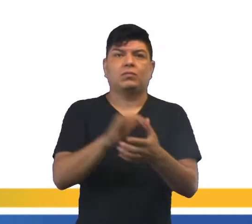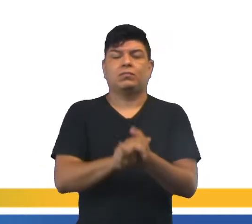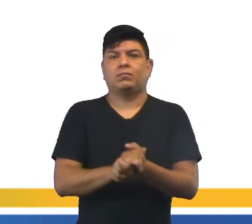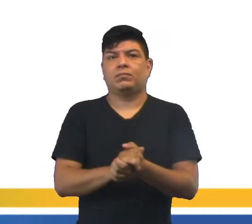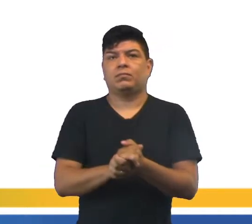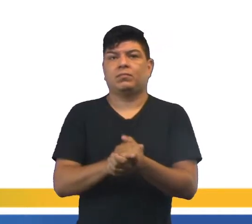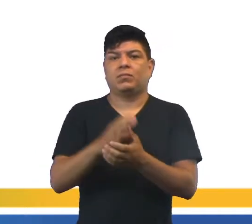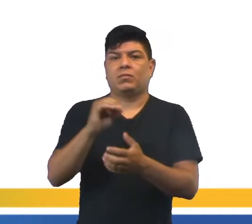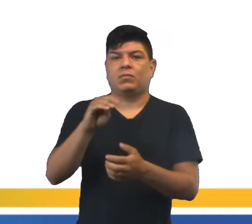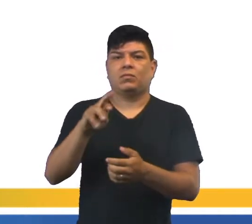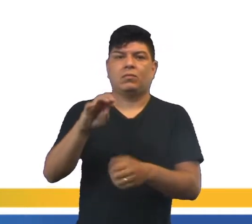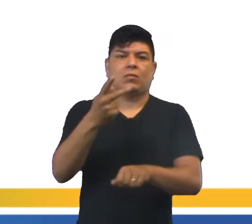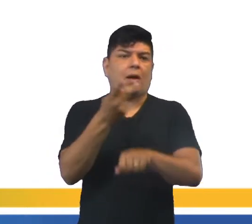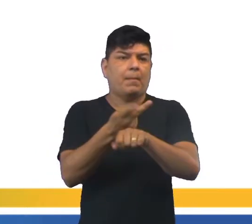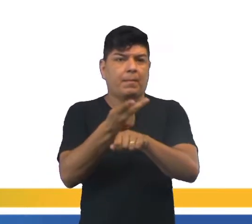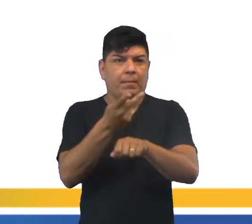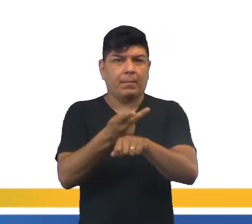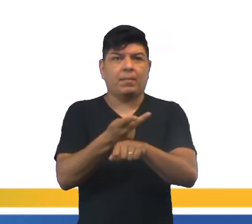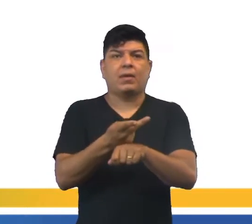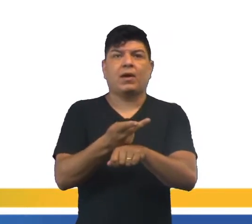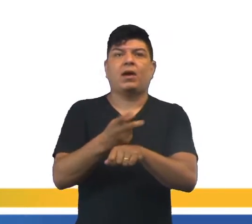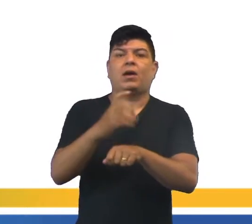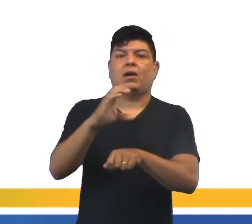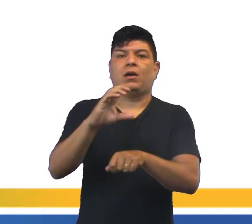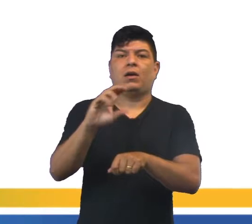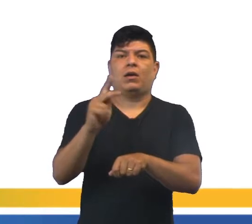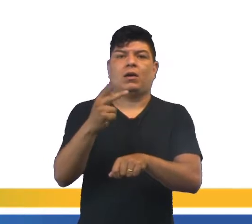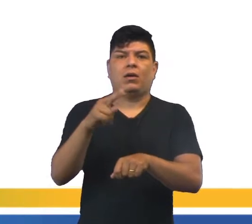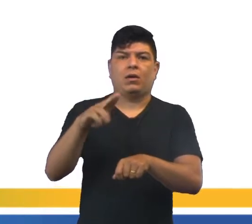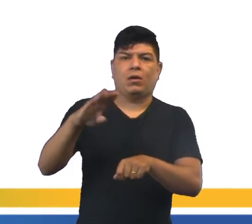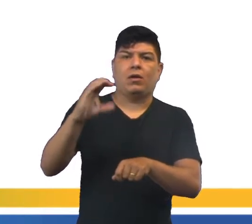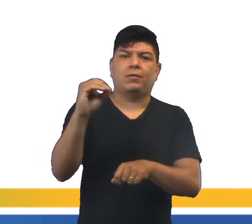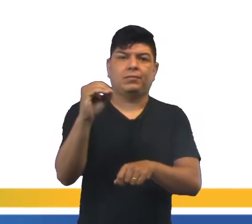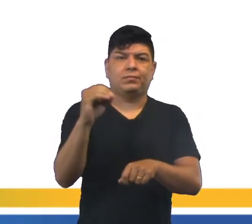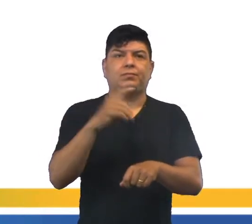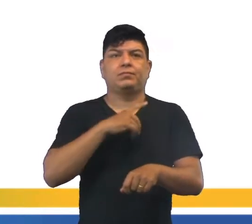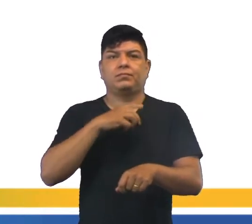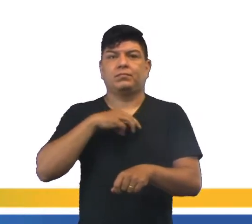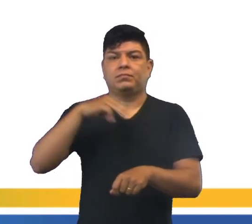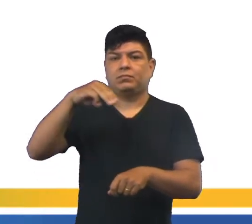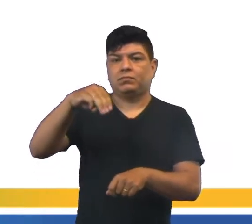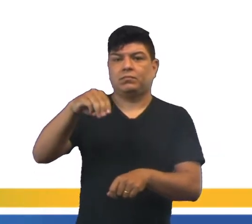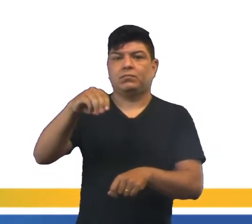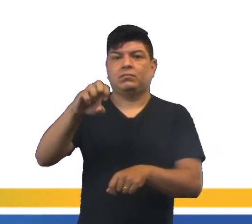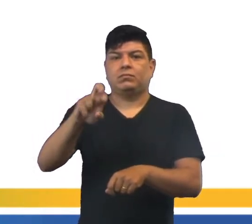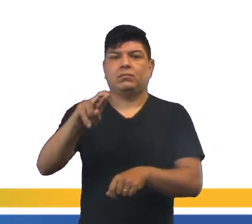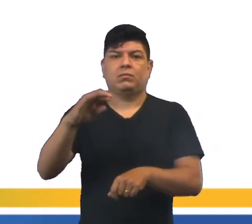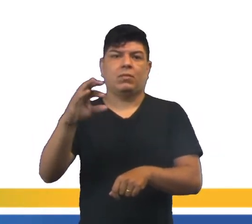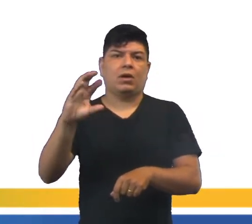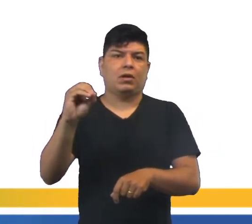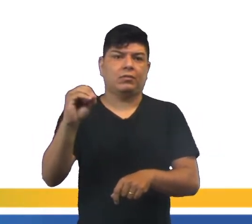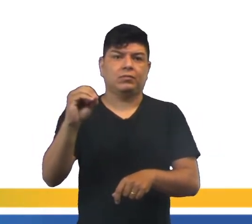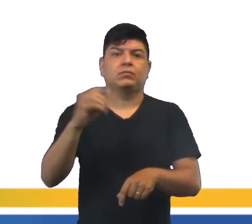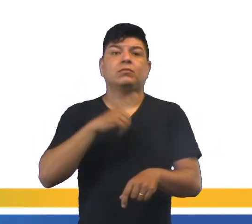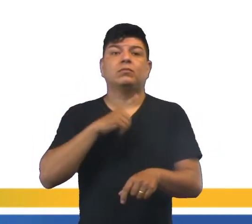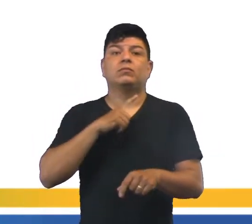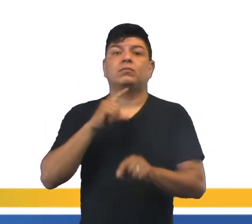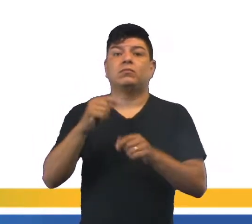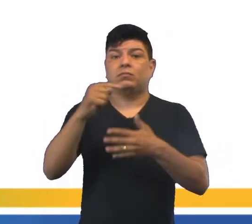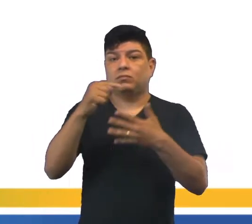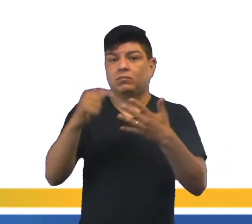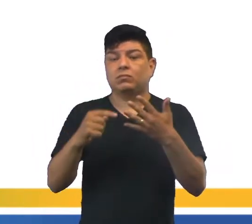o cobre, a prata, o chumbo. E também existe o mercúrio, que dentro da tabela periódica, ele é o elemento